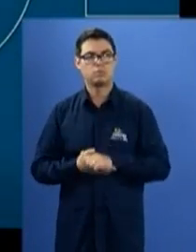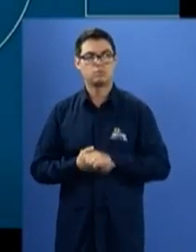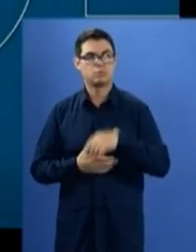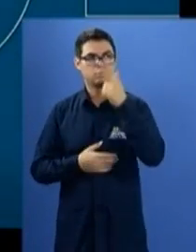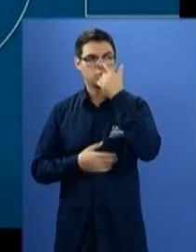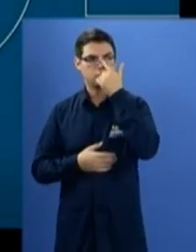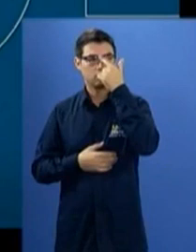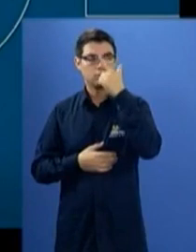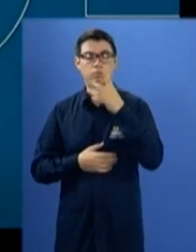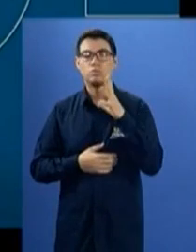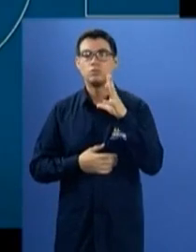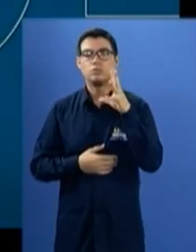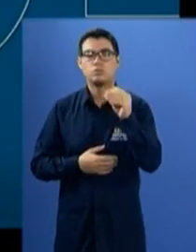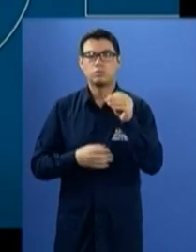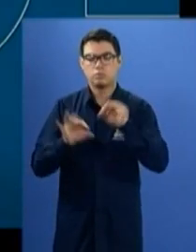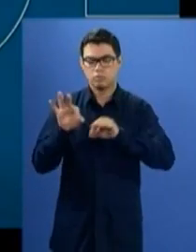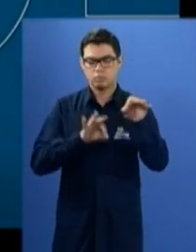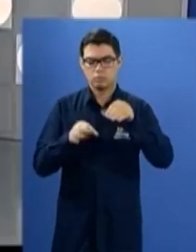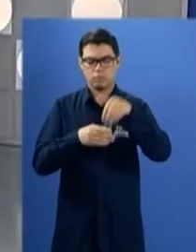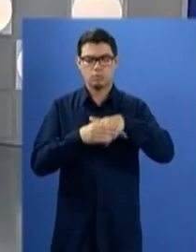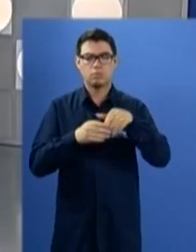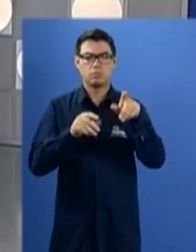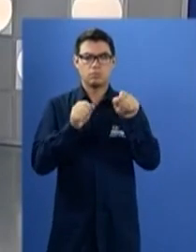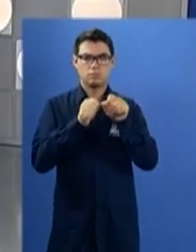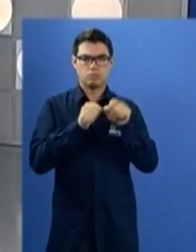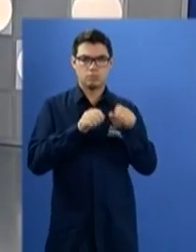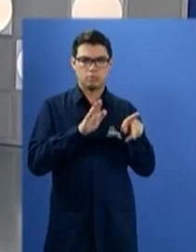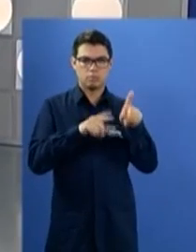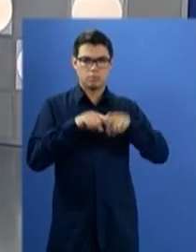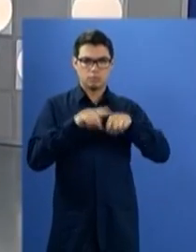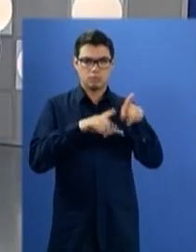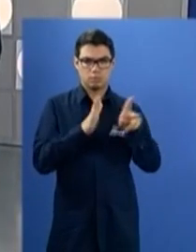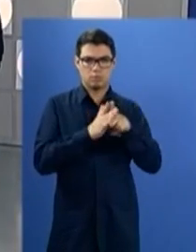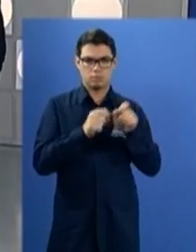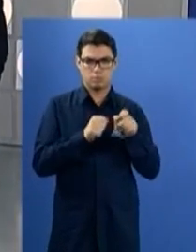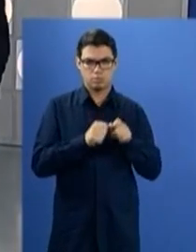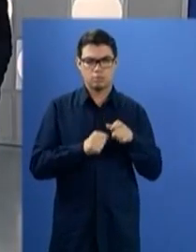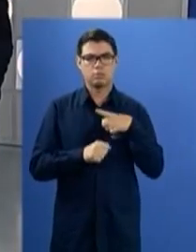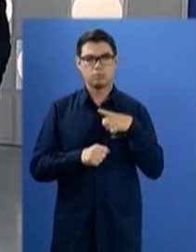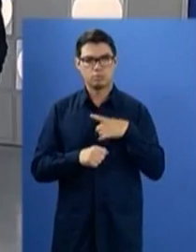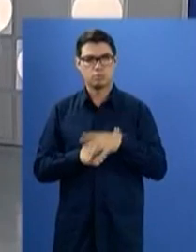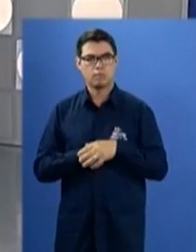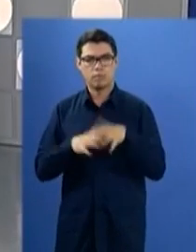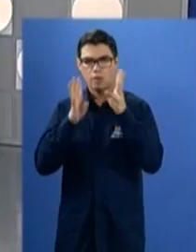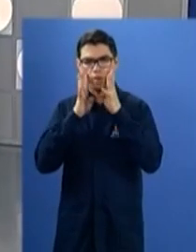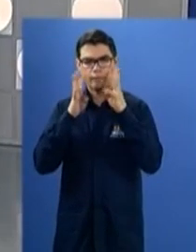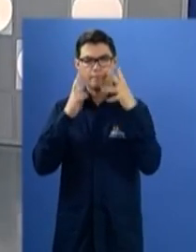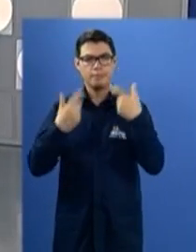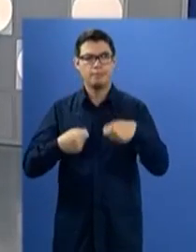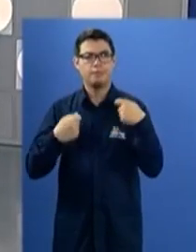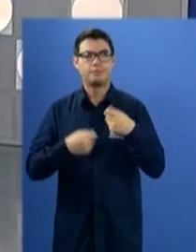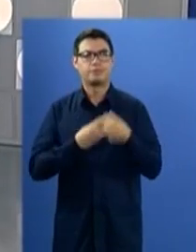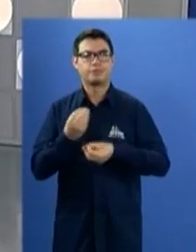aparece em todo o processo de manufatura e é sempre um motivo de muita atenção, pois